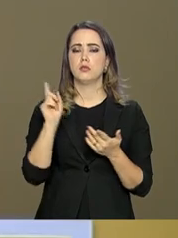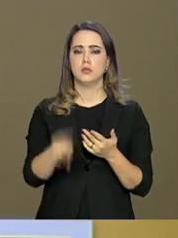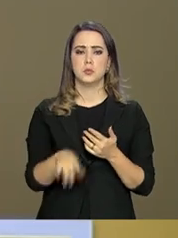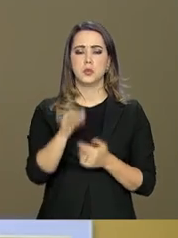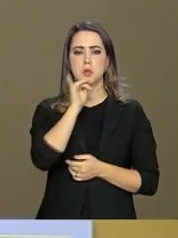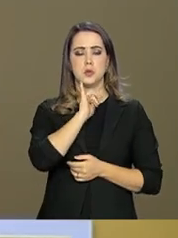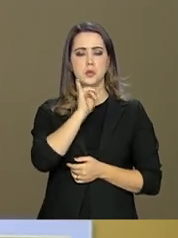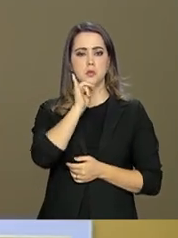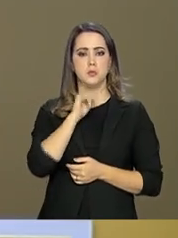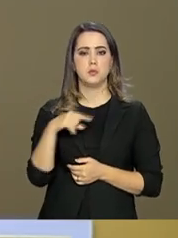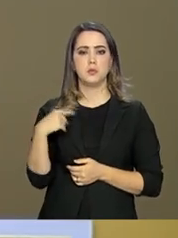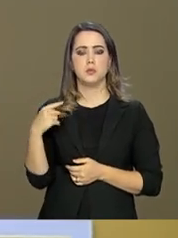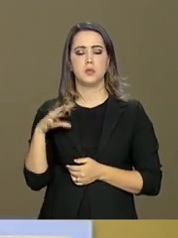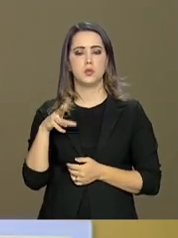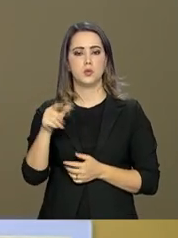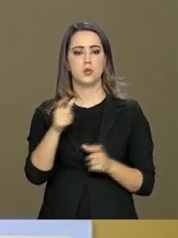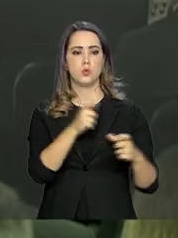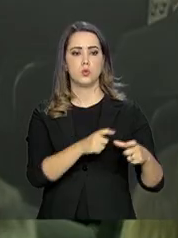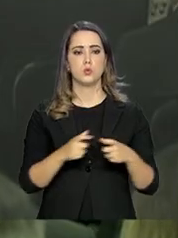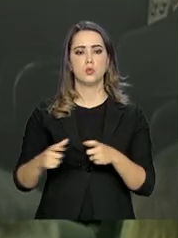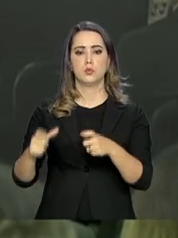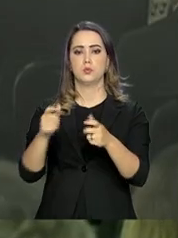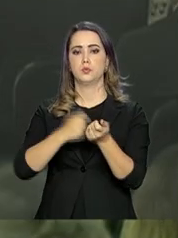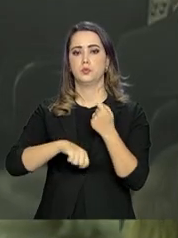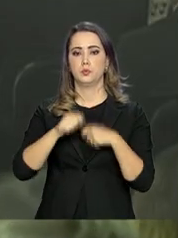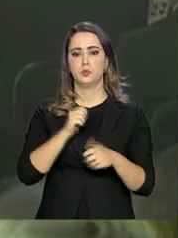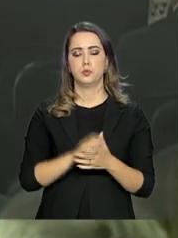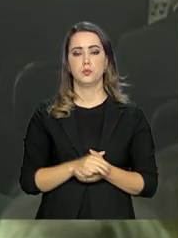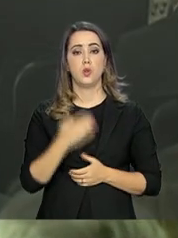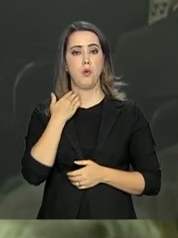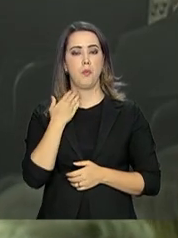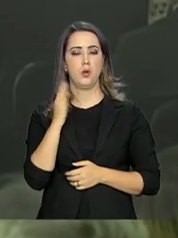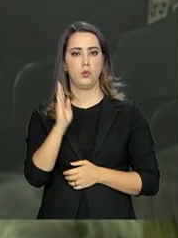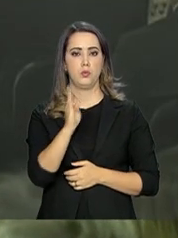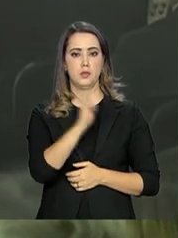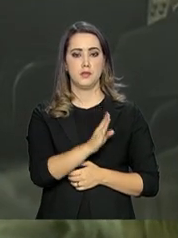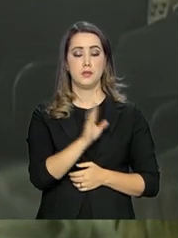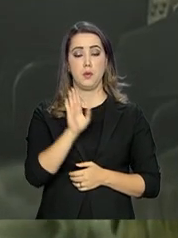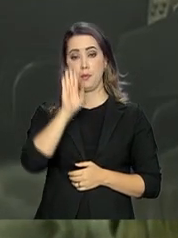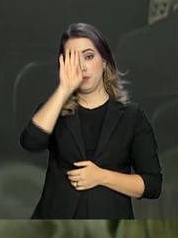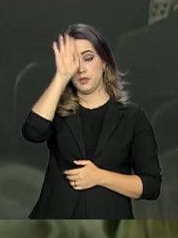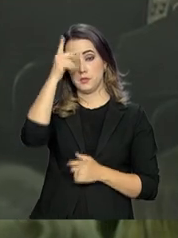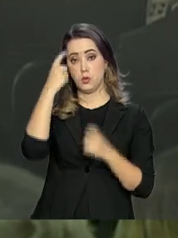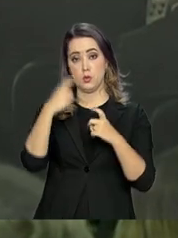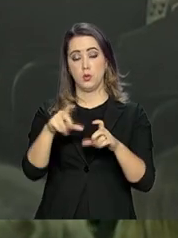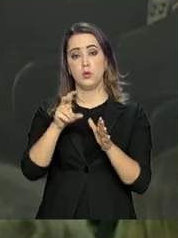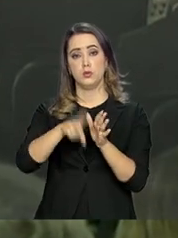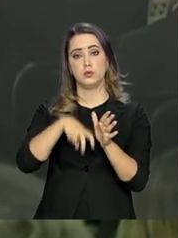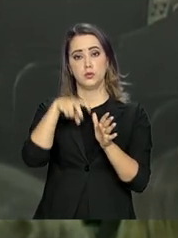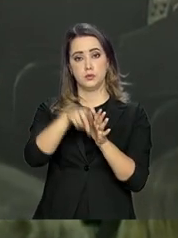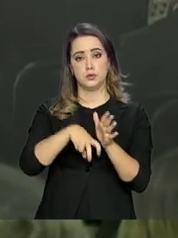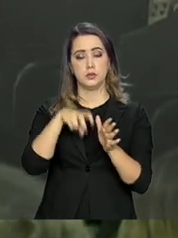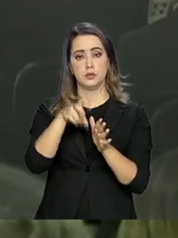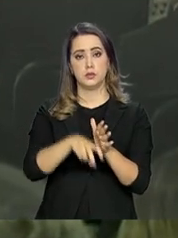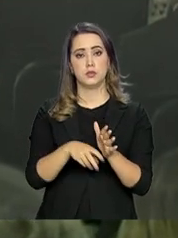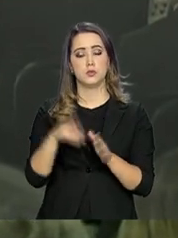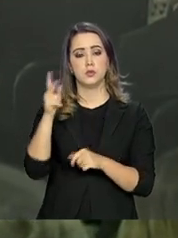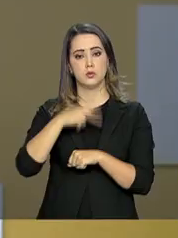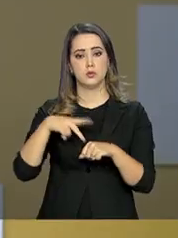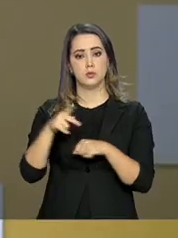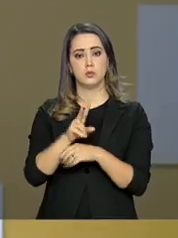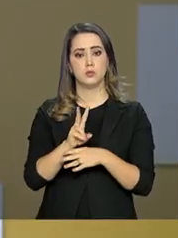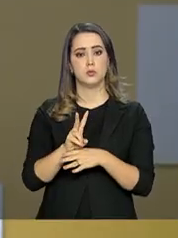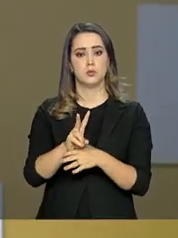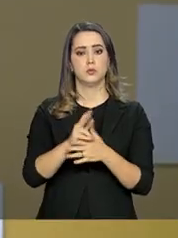para todos os demais setores da economia o banco do brasil é o principal agente financiador do país para esse tipo de crédito